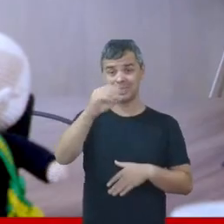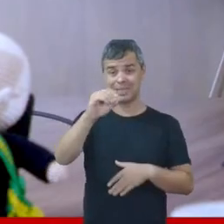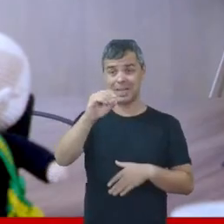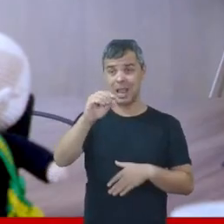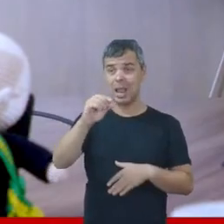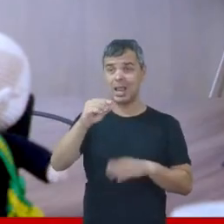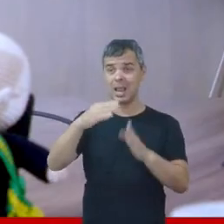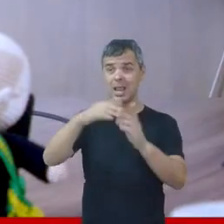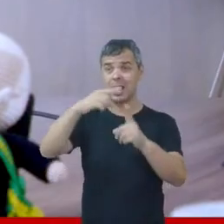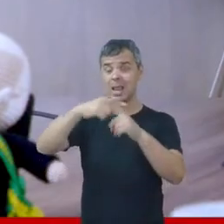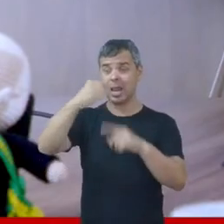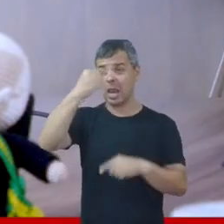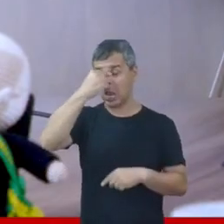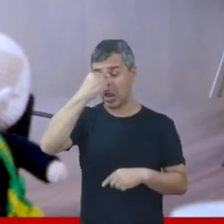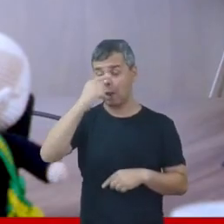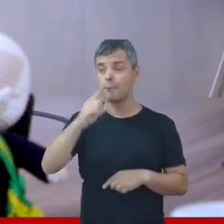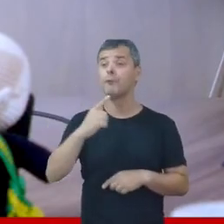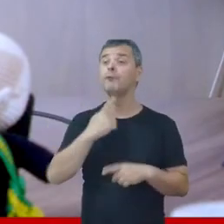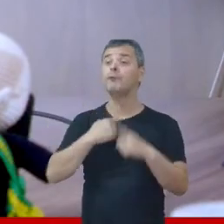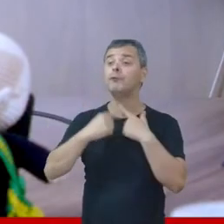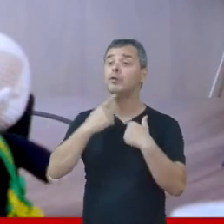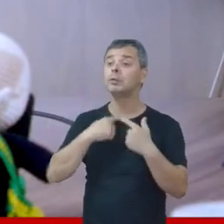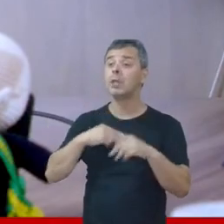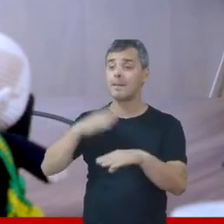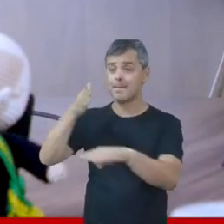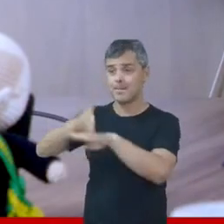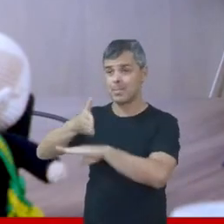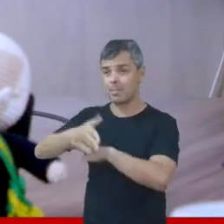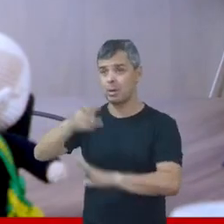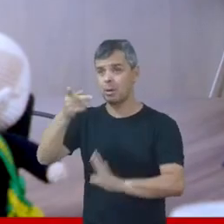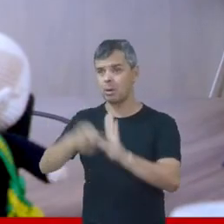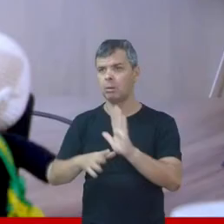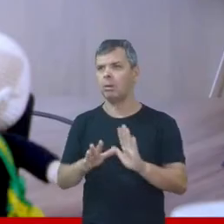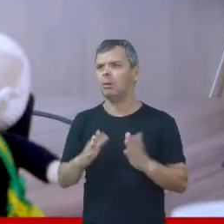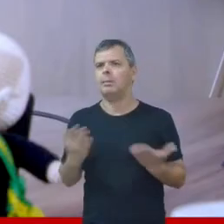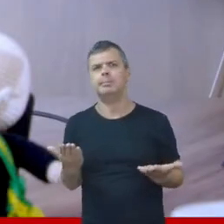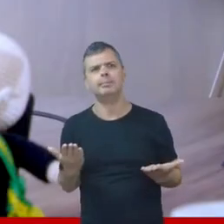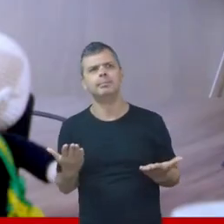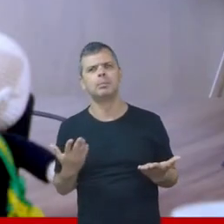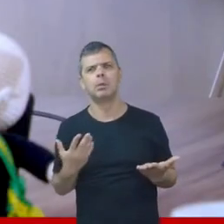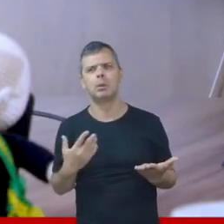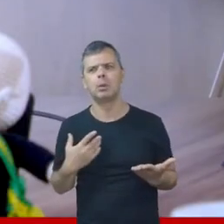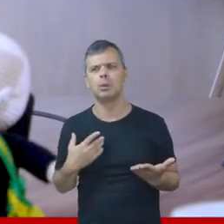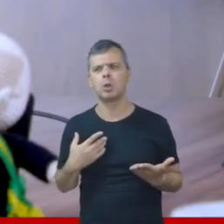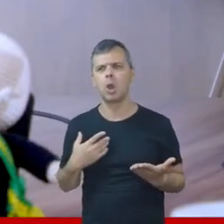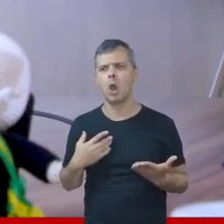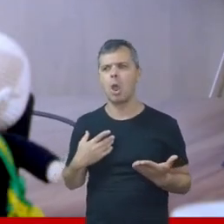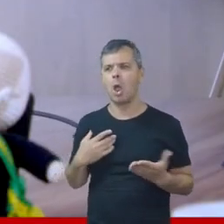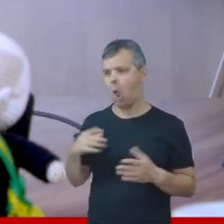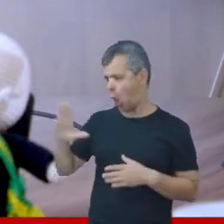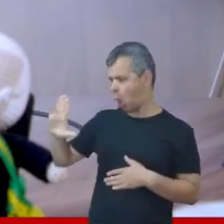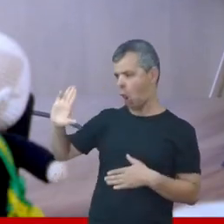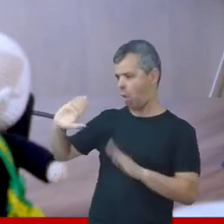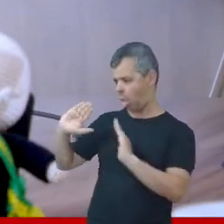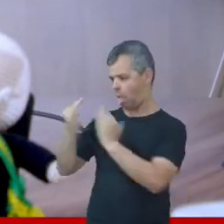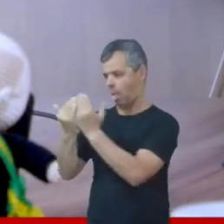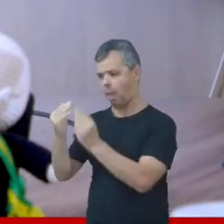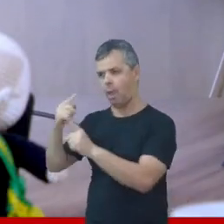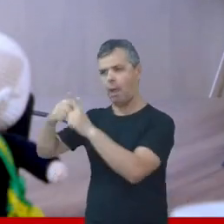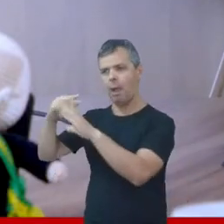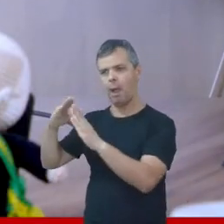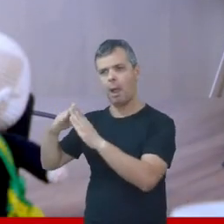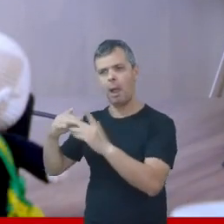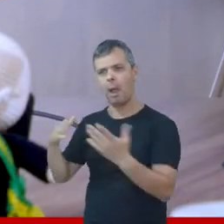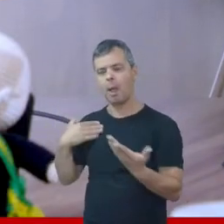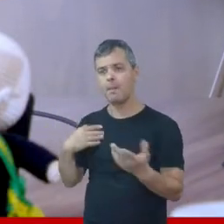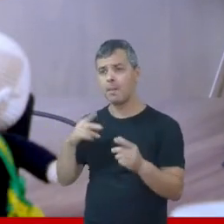evangélicas se demonstraram interessadas a participar desse projeto. Ora, o Lula não ia fechar as igrejas? Sabe? É o